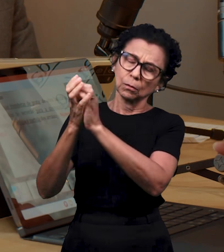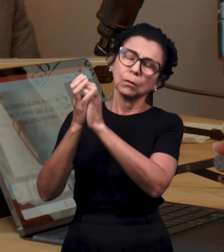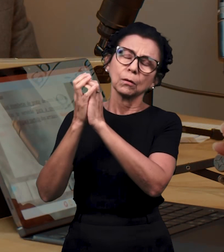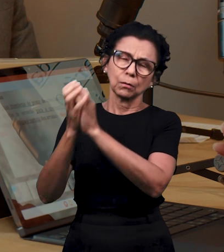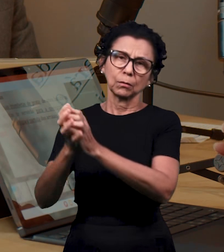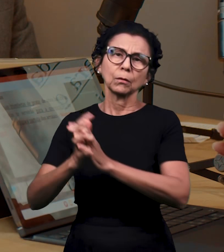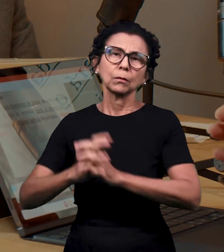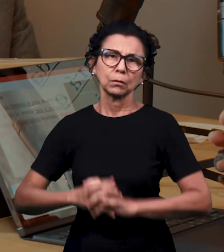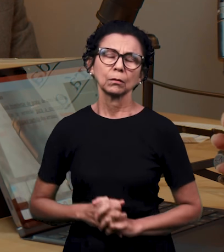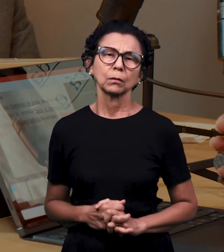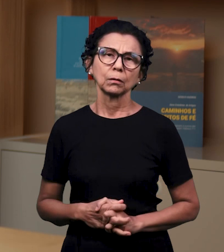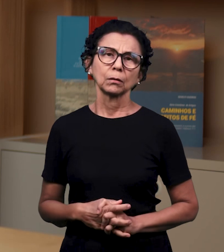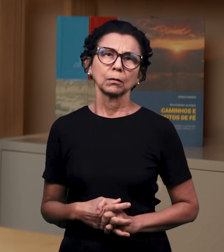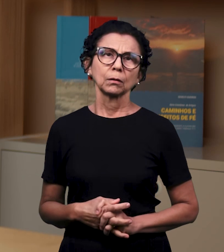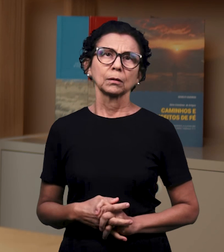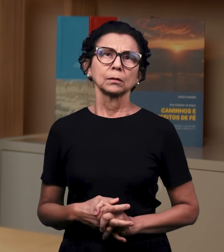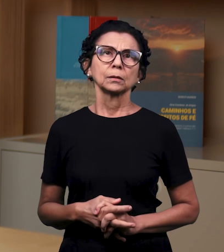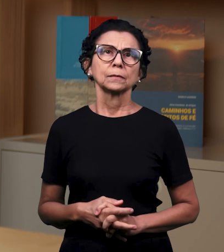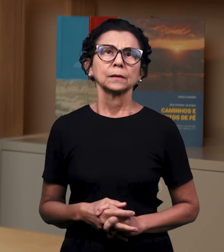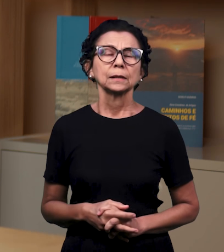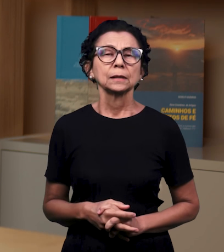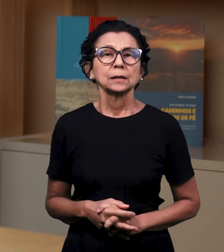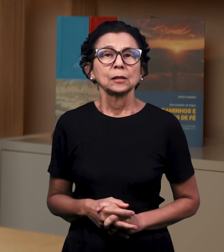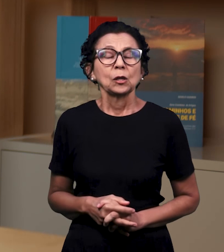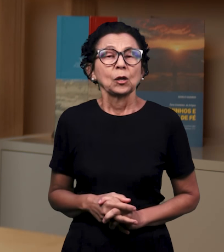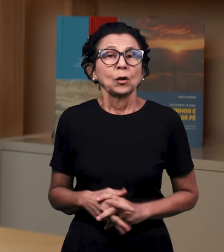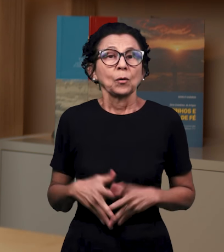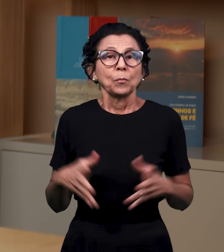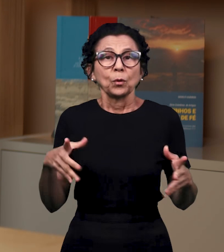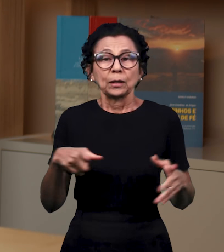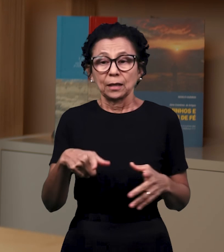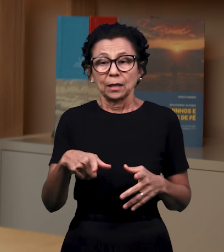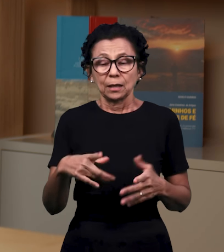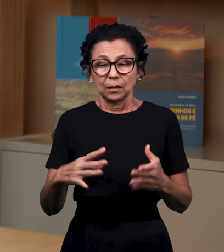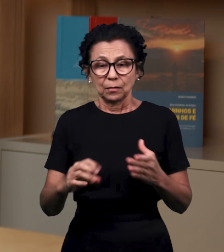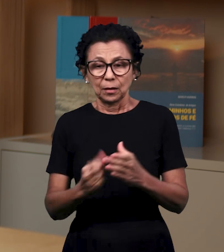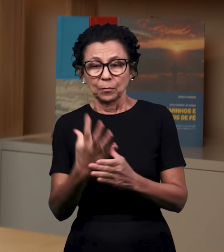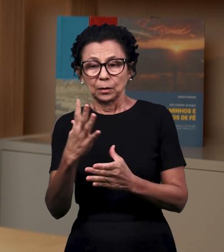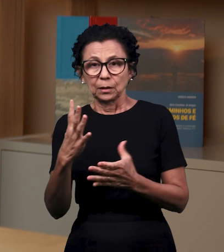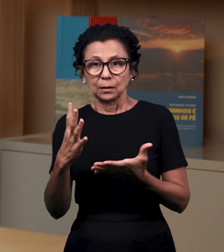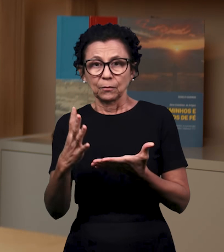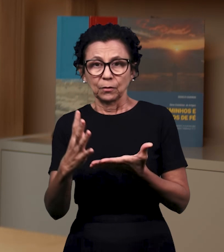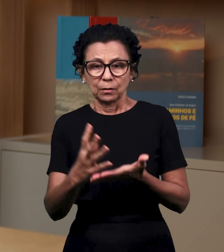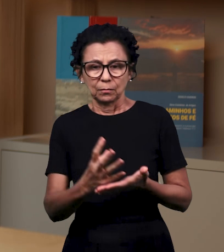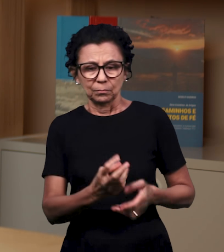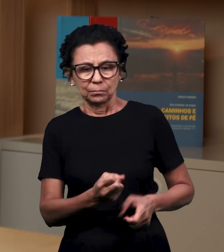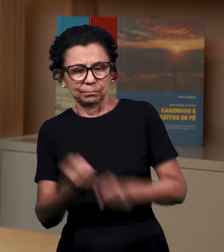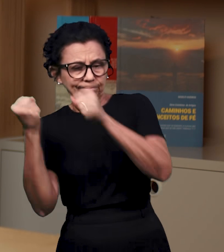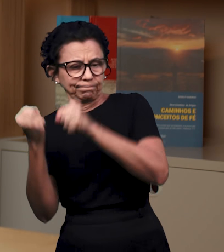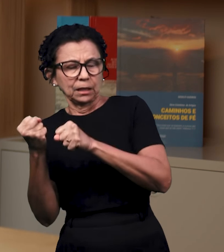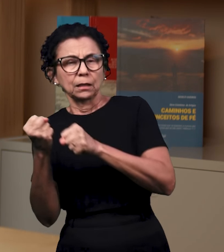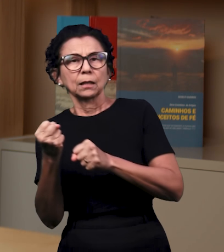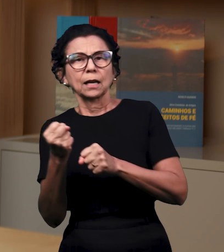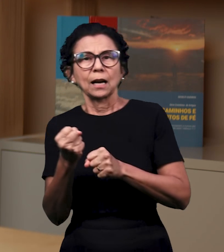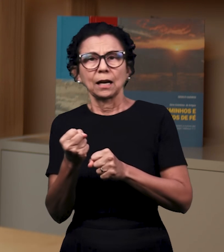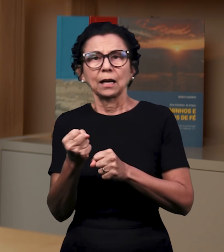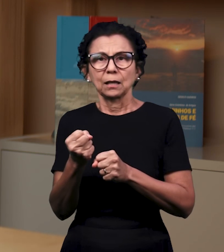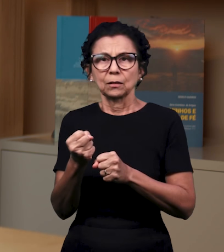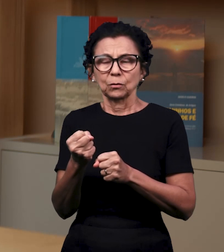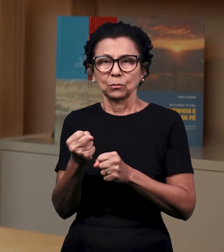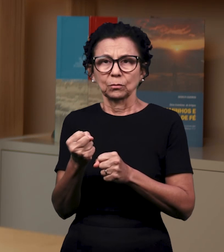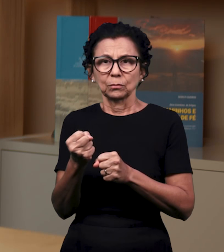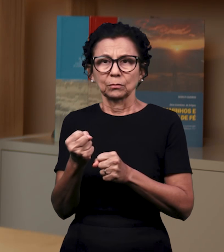o molho passou a ter vida. Ele tinha sido arrancado da terra, muito bom, né? Ele tinha sido arrancado da terra e passou a ter